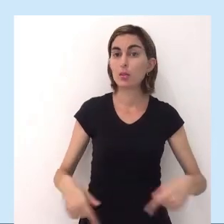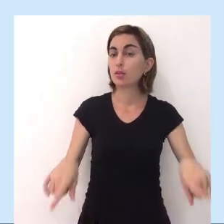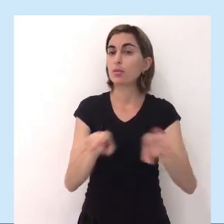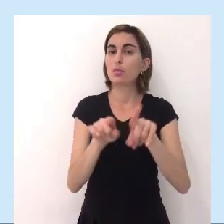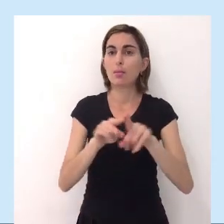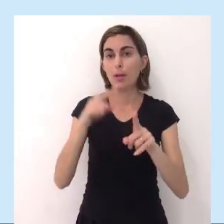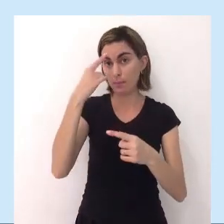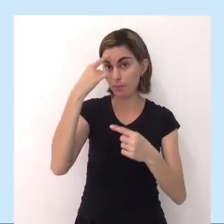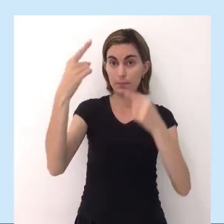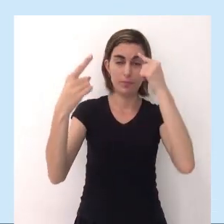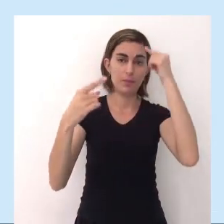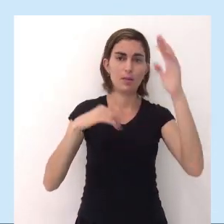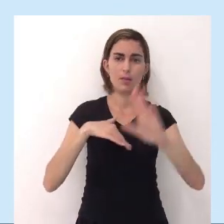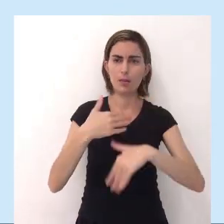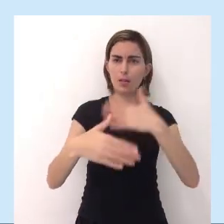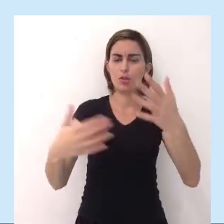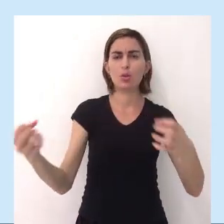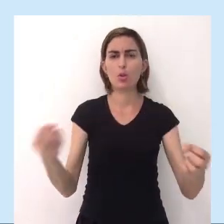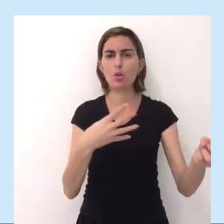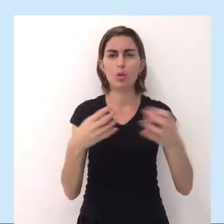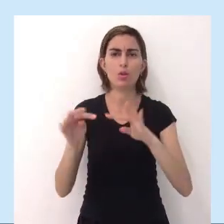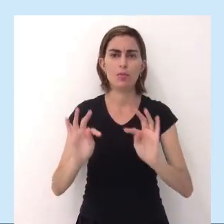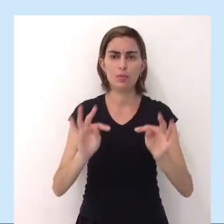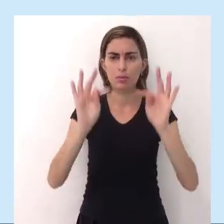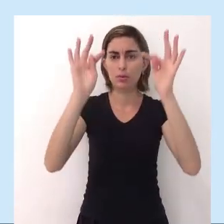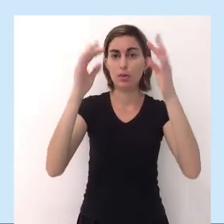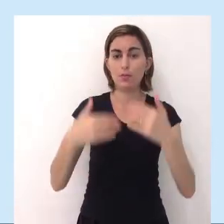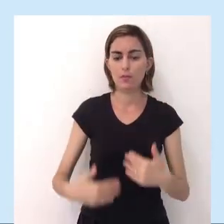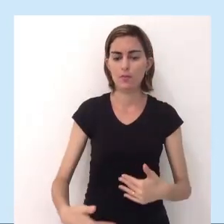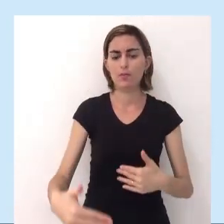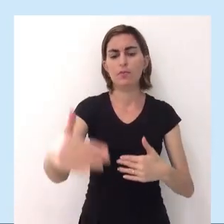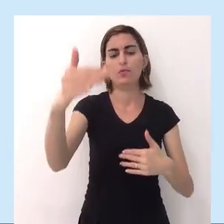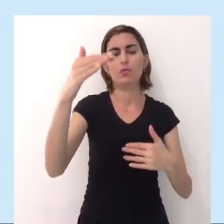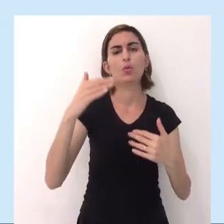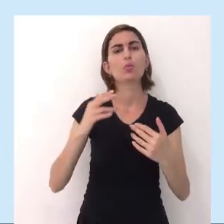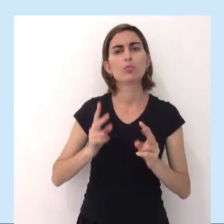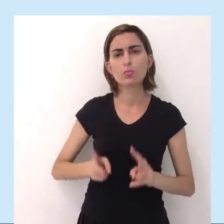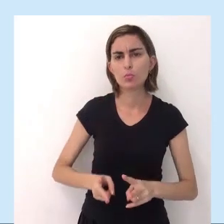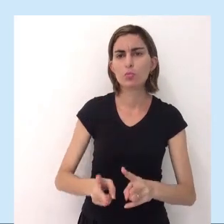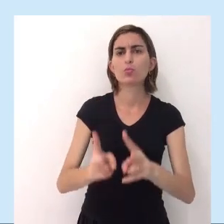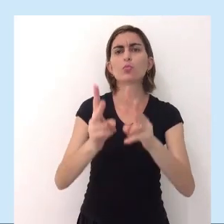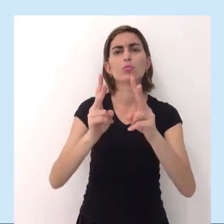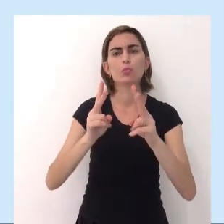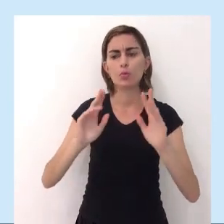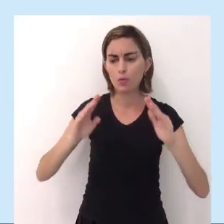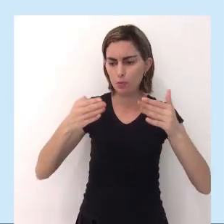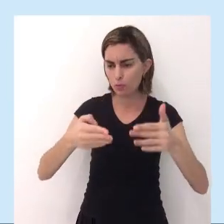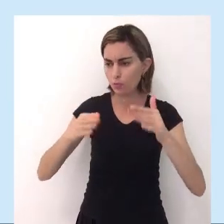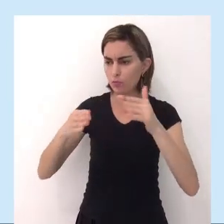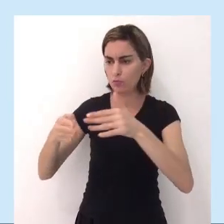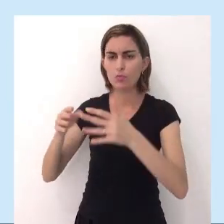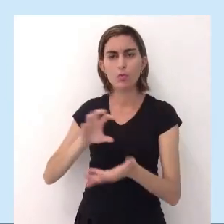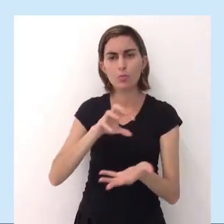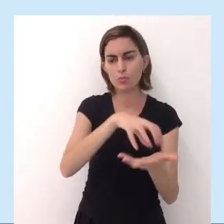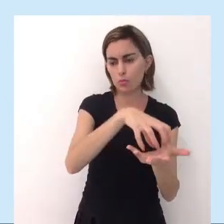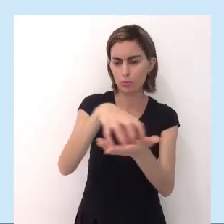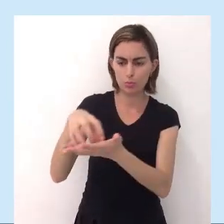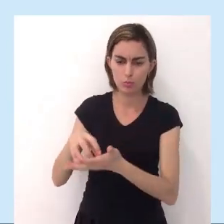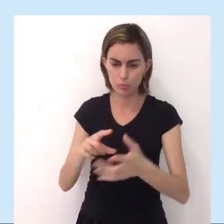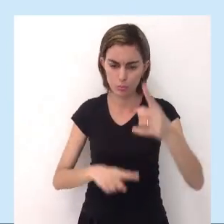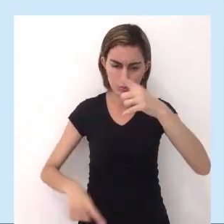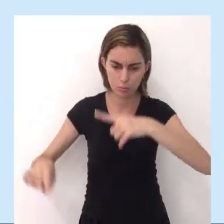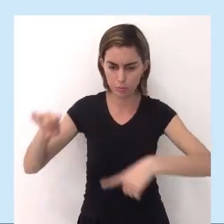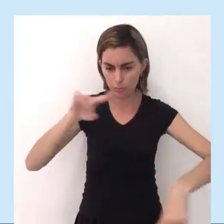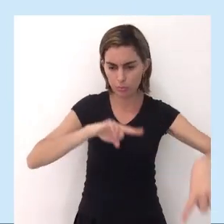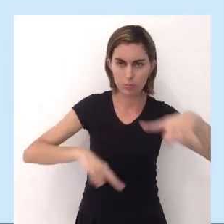têm também uma ideia de desenvolver novas tecnologias. E aí vão continuando concentrando o seu centro